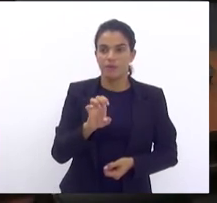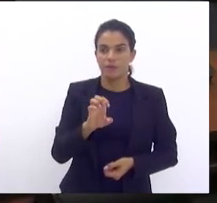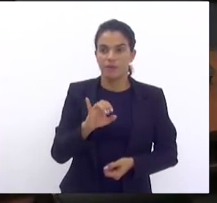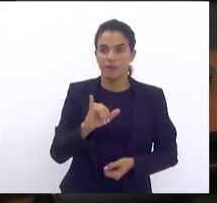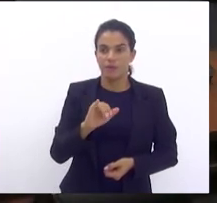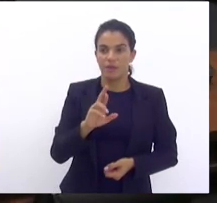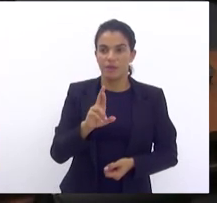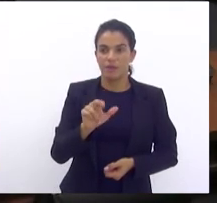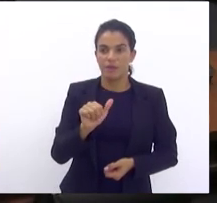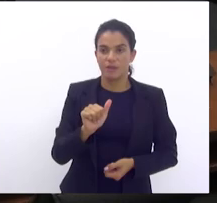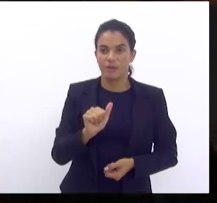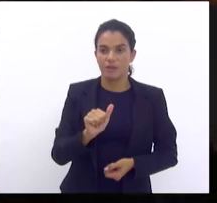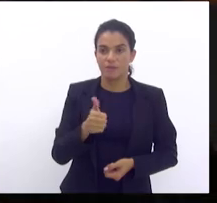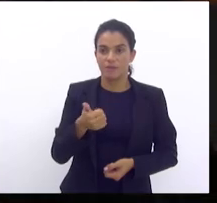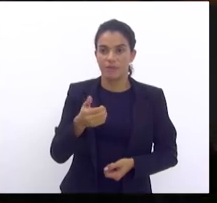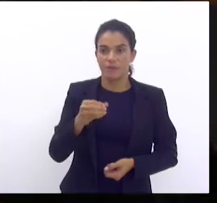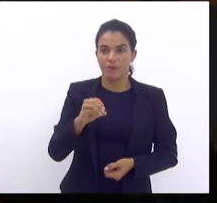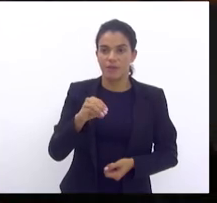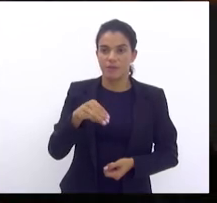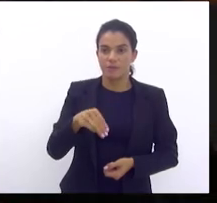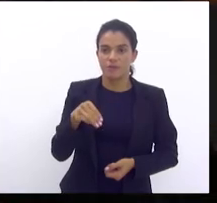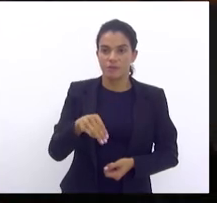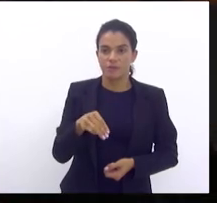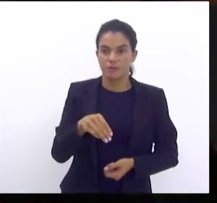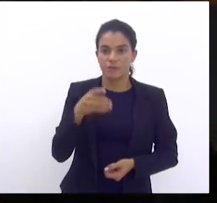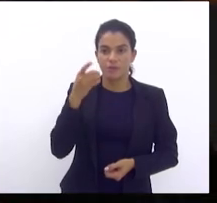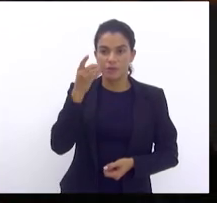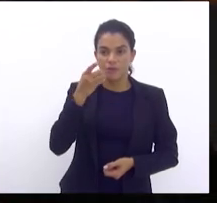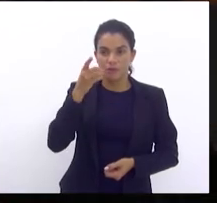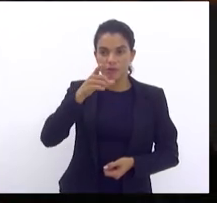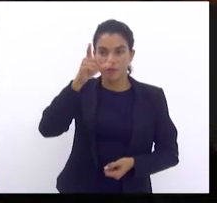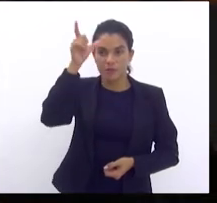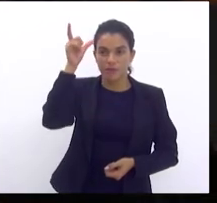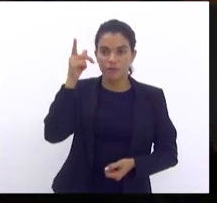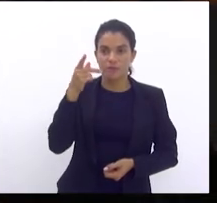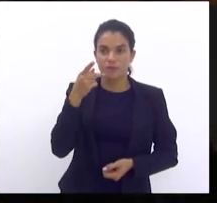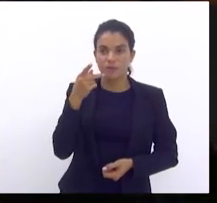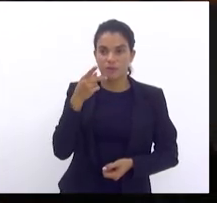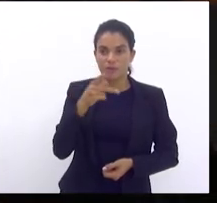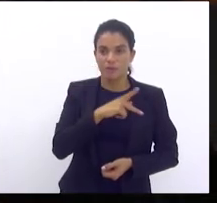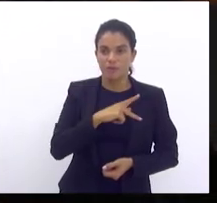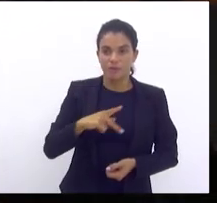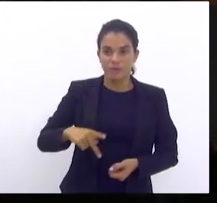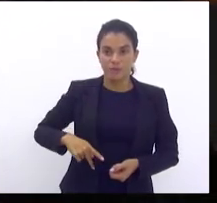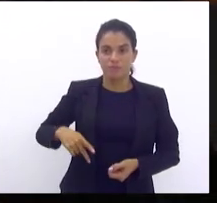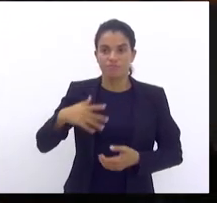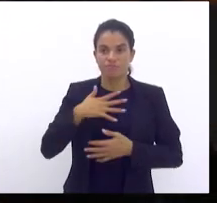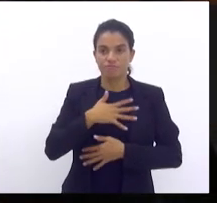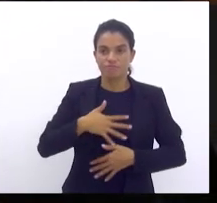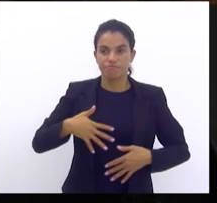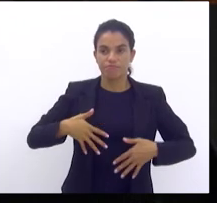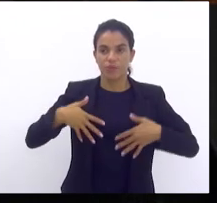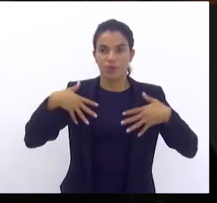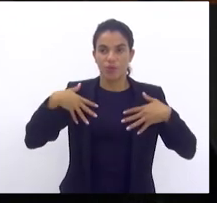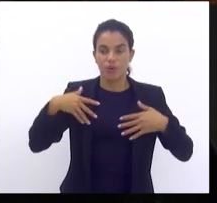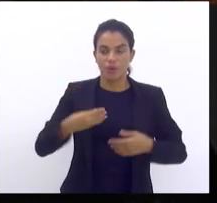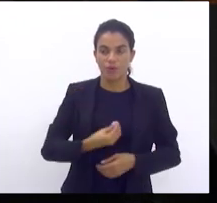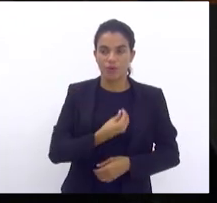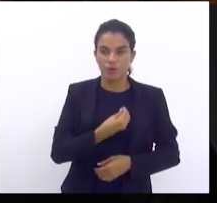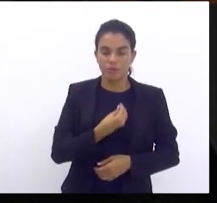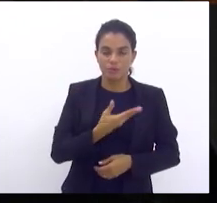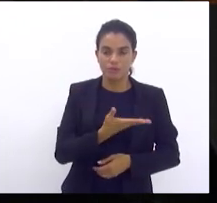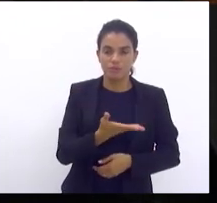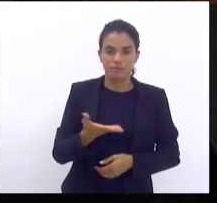10 minutos Obrigado Deputado Luiz Paulo Presidente É uma honra est aqui compartilhando essa sessão com vossa